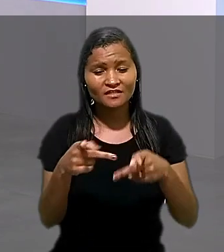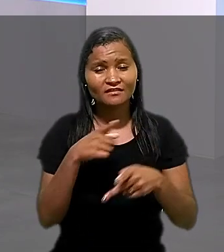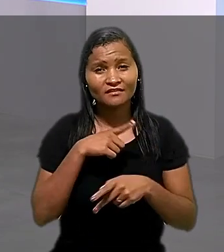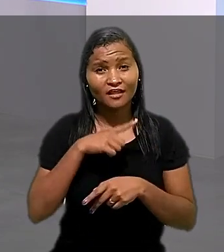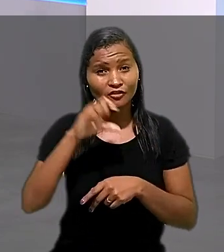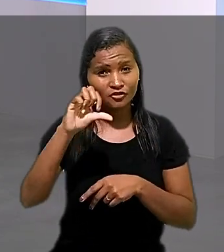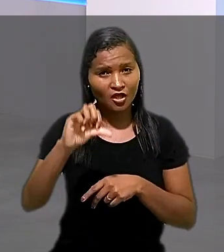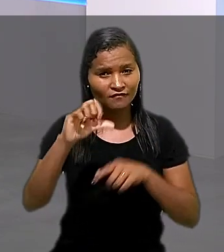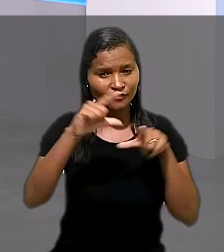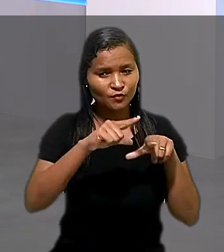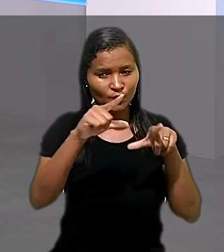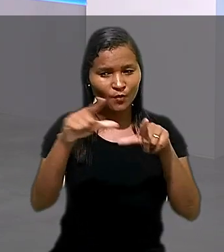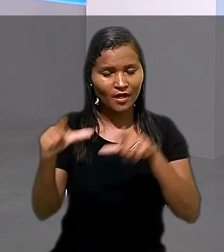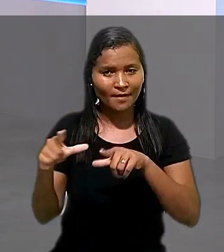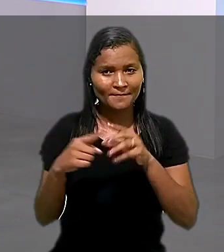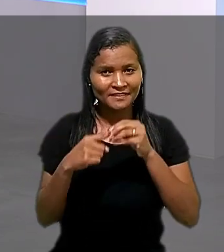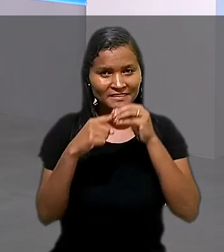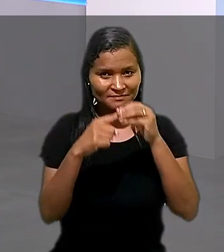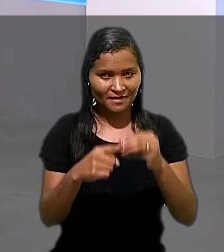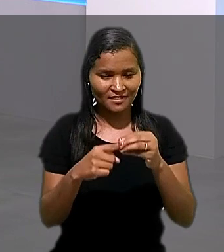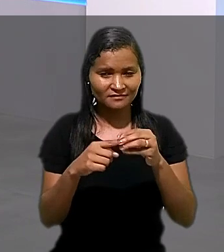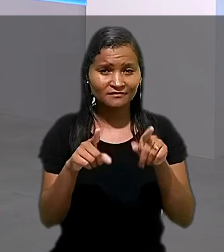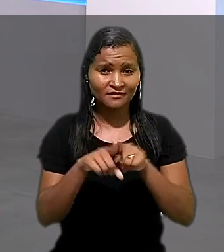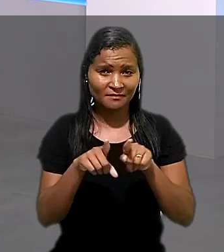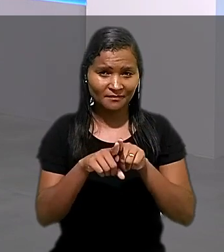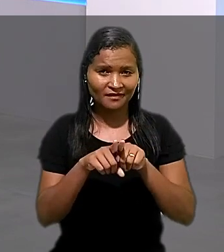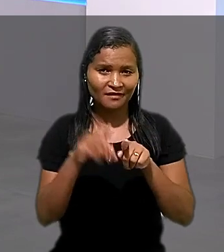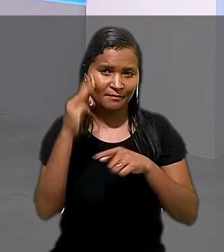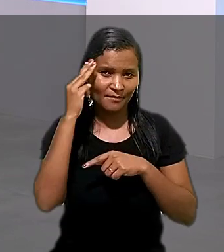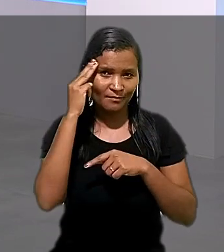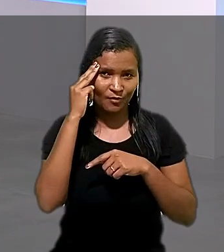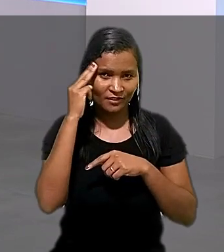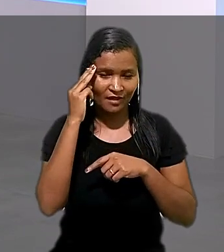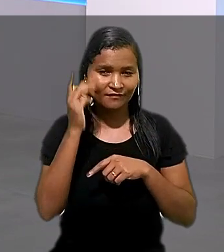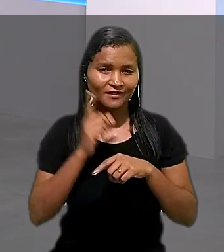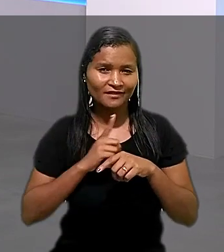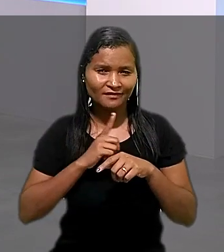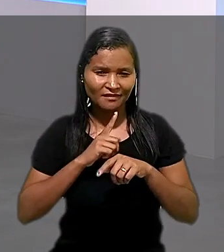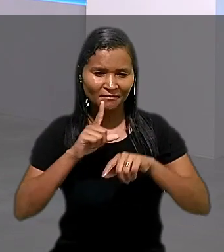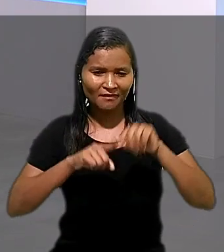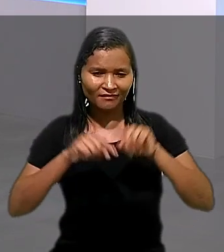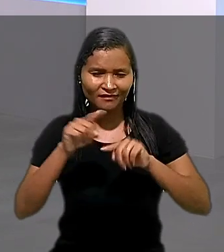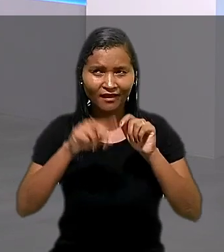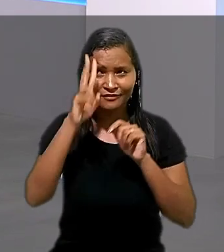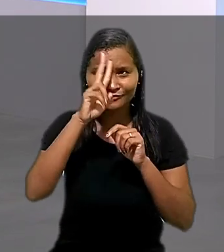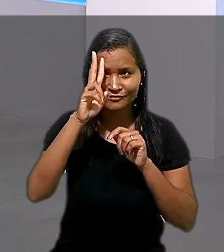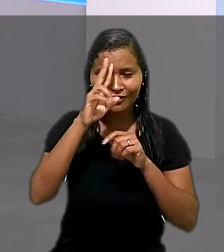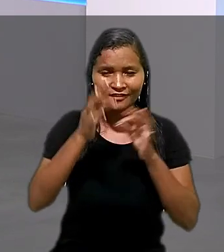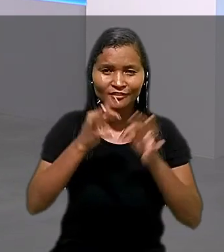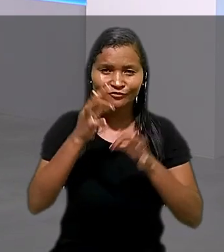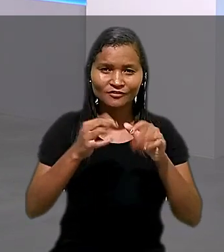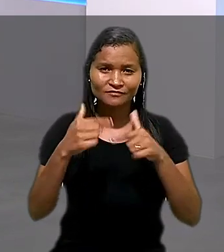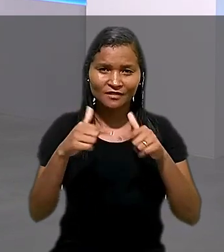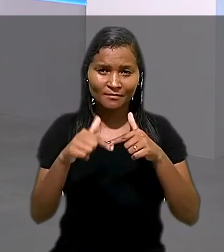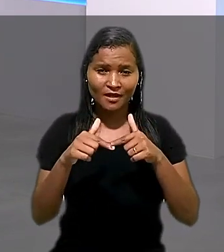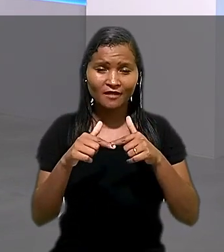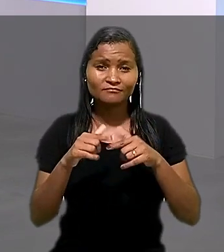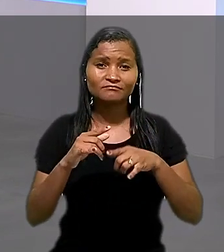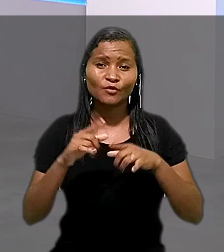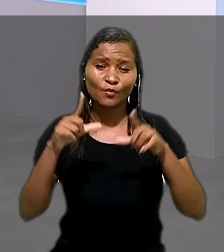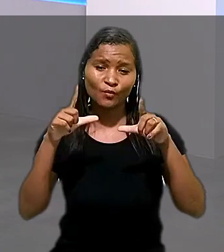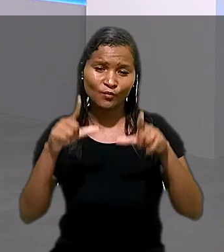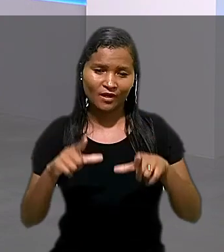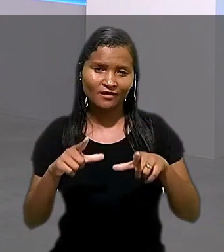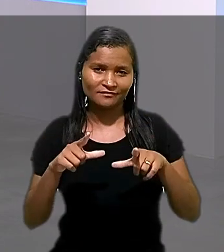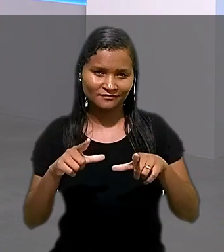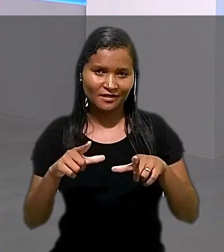9 pontos principais, incluindo também o memorial, que reúne as peças históricas da Justiça do Trabalho, o gabinete da presidência e